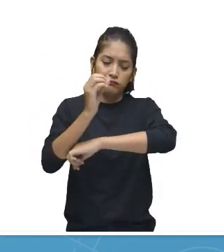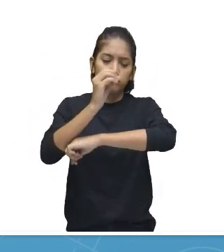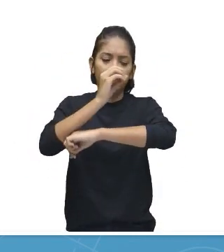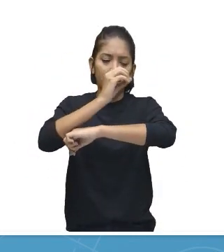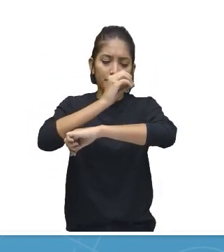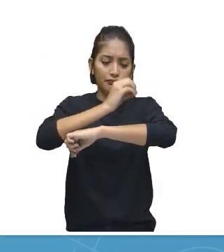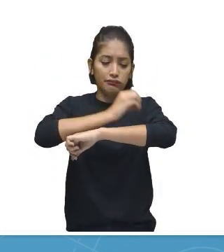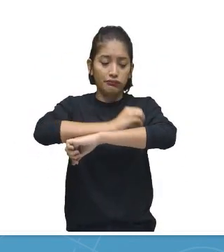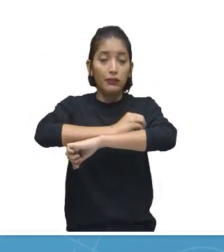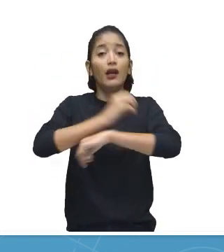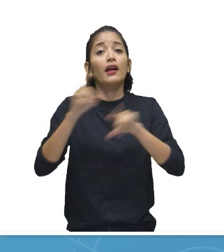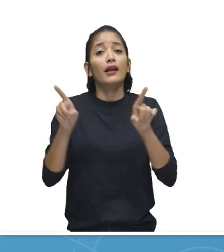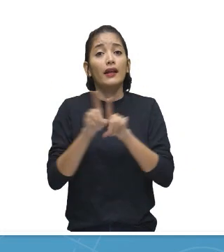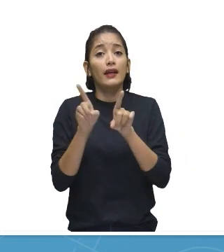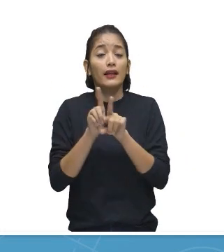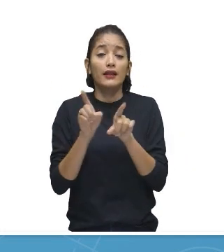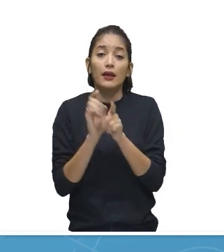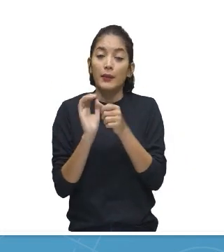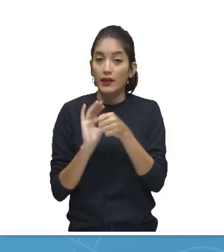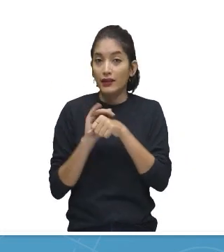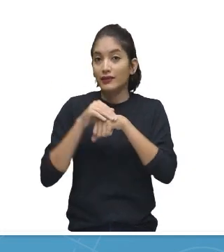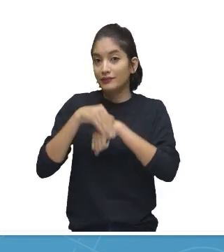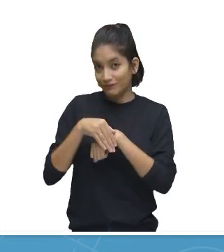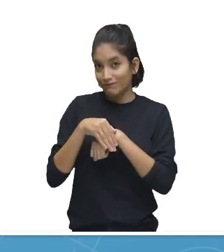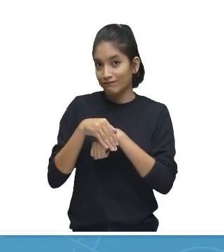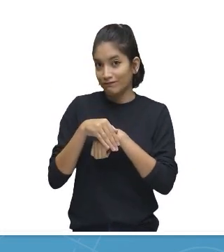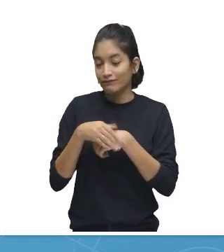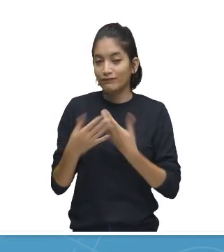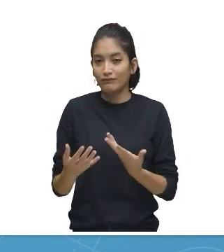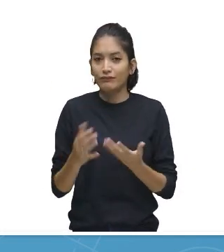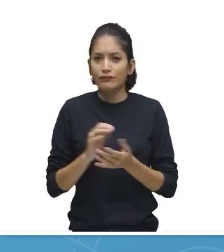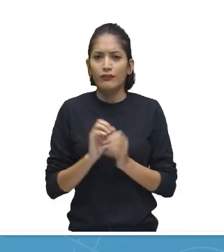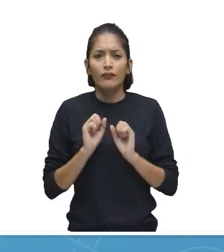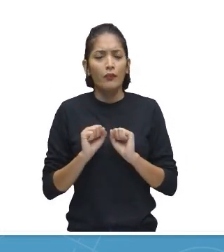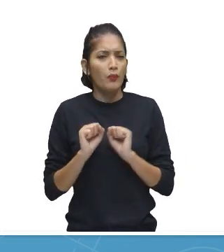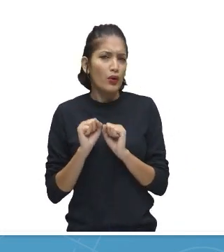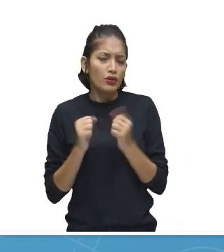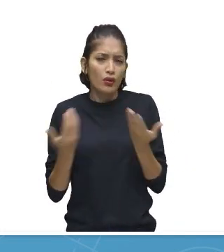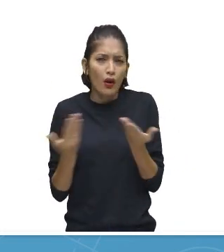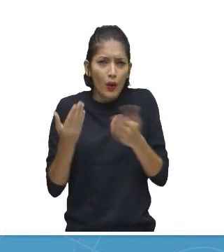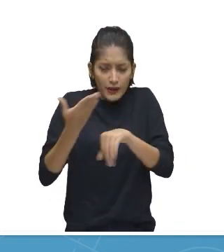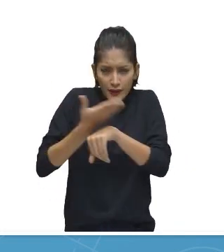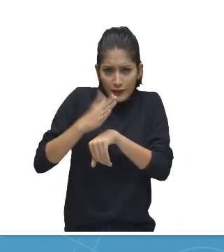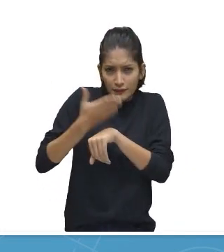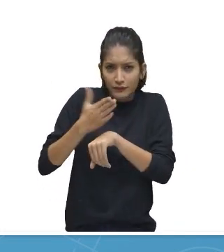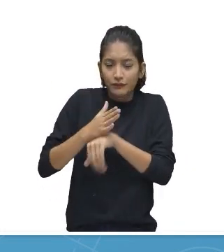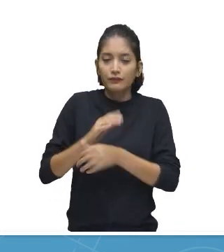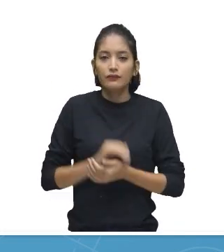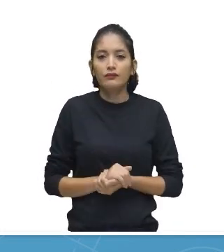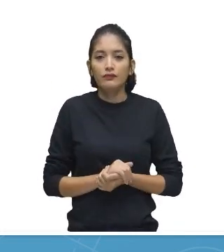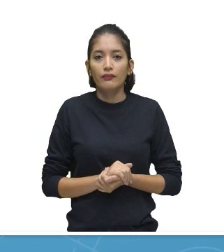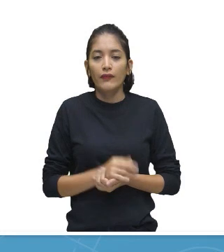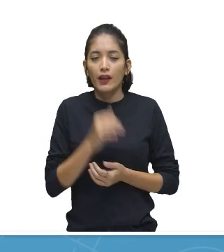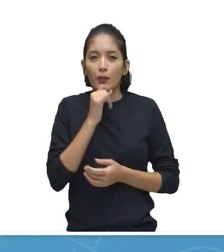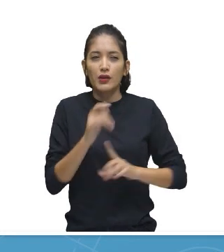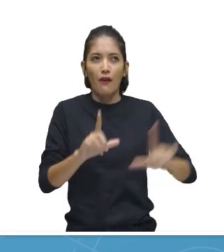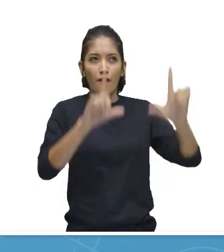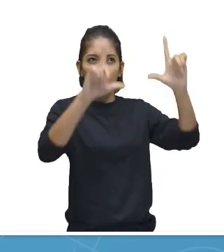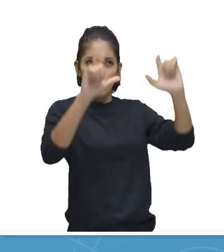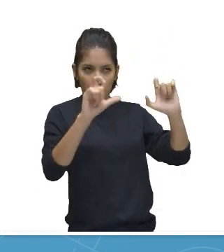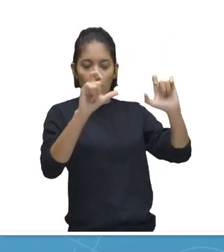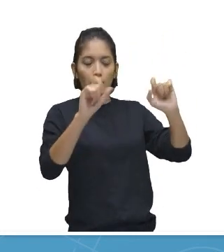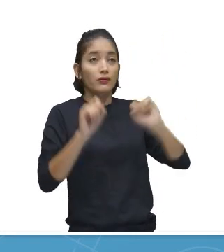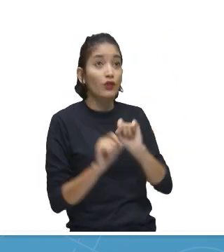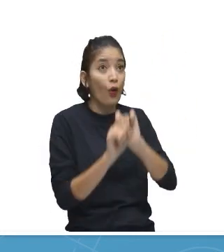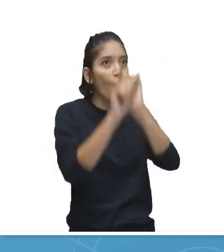aquela cena se comportava ao anoitecer. A gente pode fazer esse exercício hoje, por exemplo. Peguem o celular de vocês e